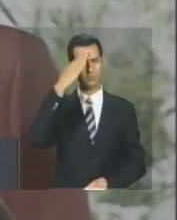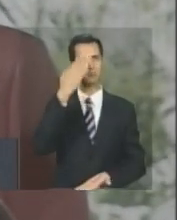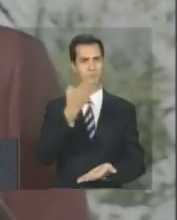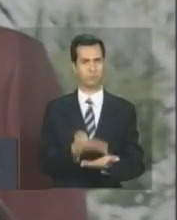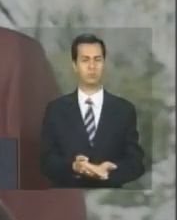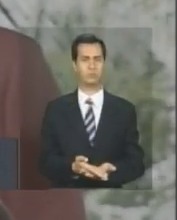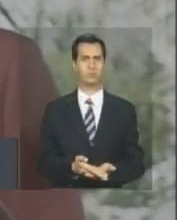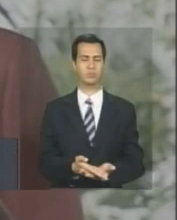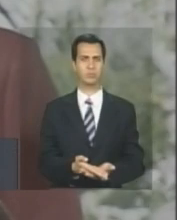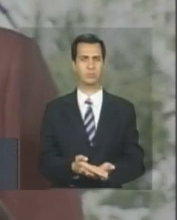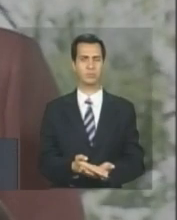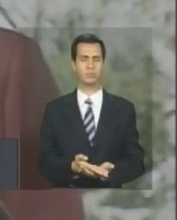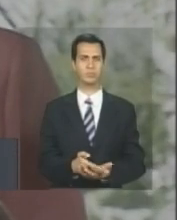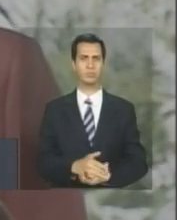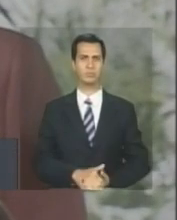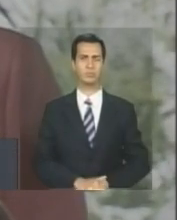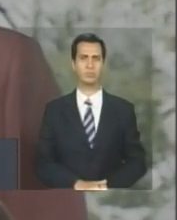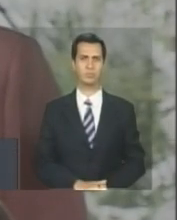certaine,